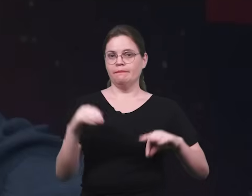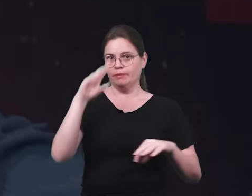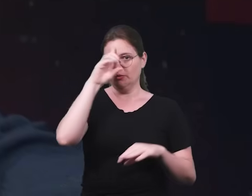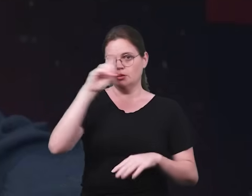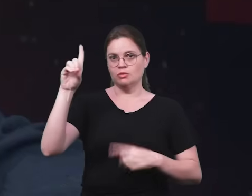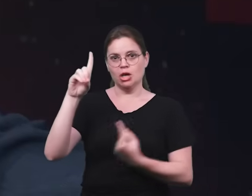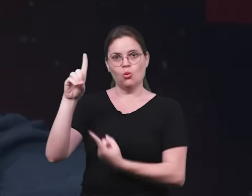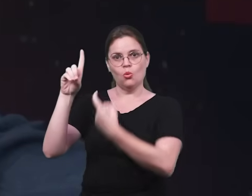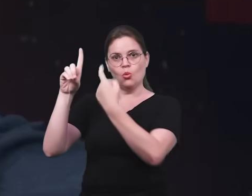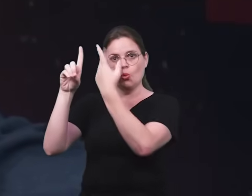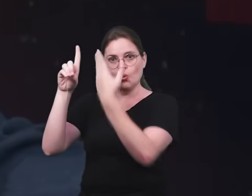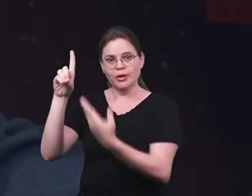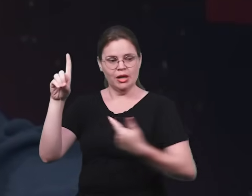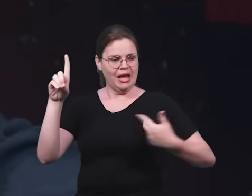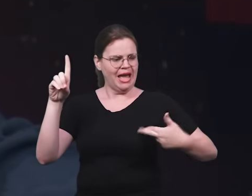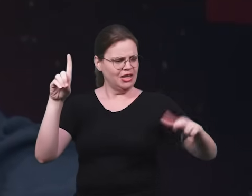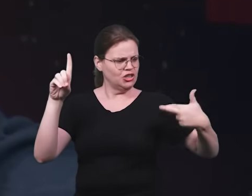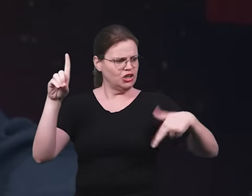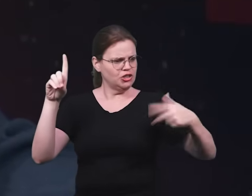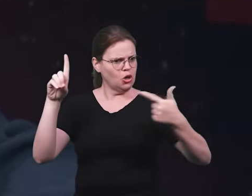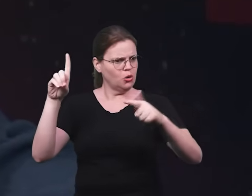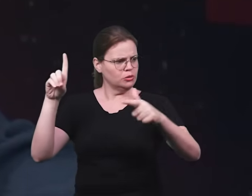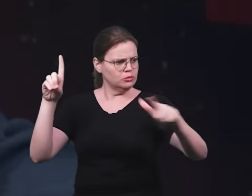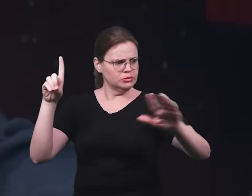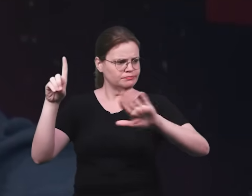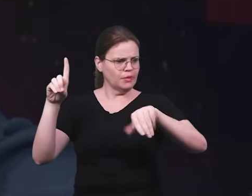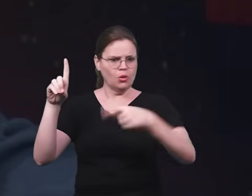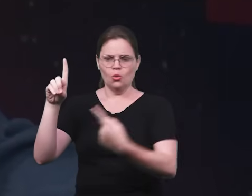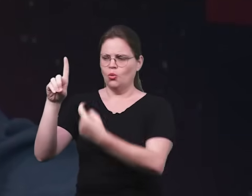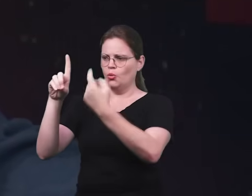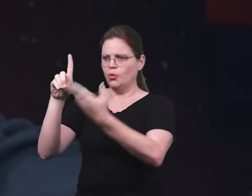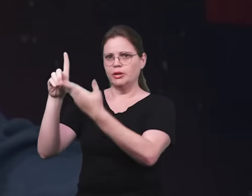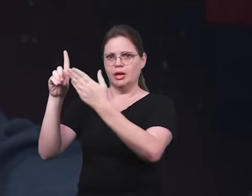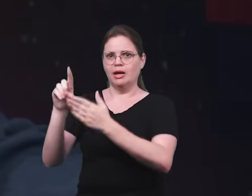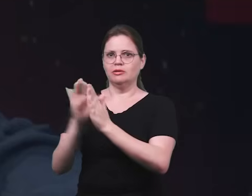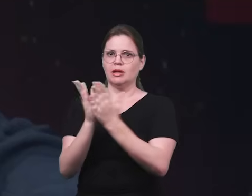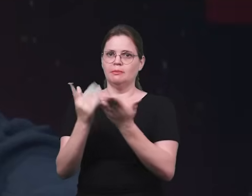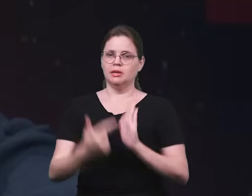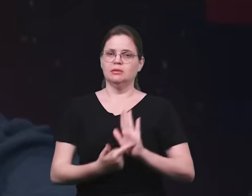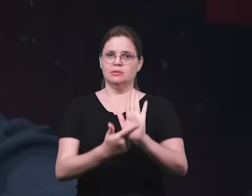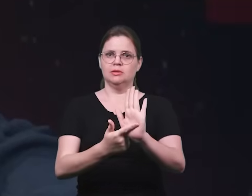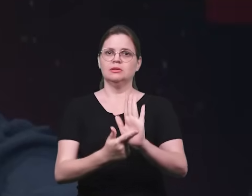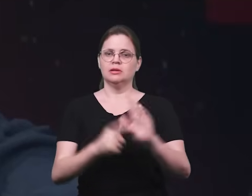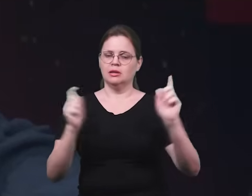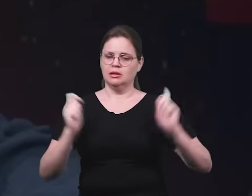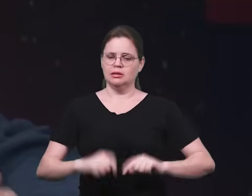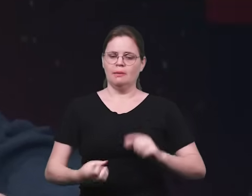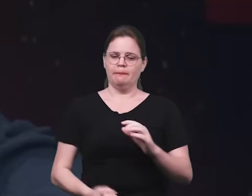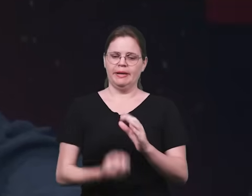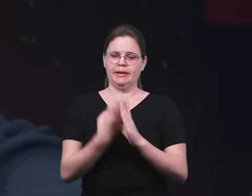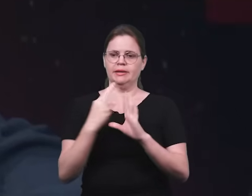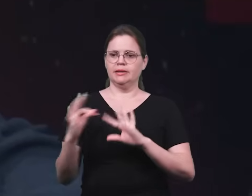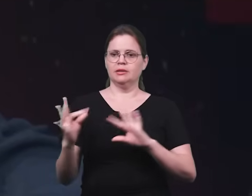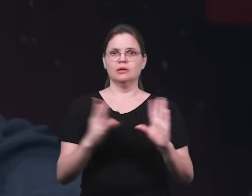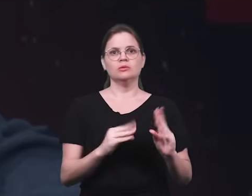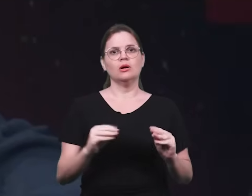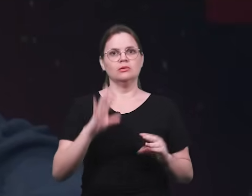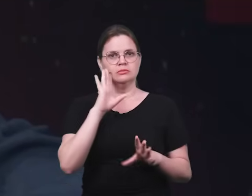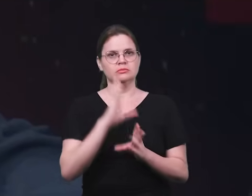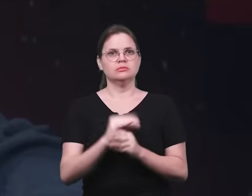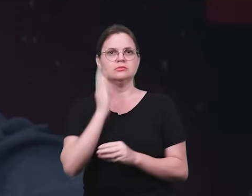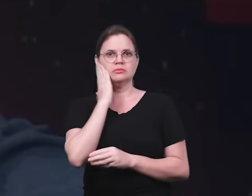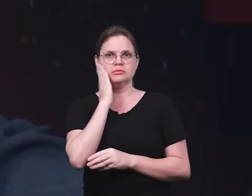que pode ter criado alguma coisa é o Deus da Bíblia, o Deus da palavra. Né? Aí você vai encontrar um Deus que criou todas as